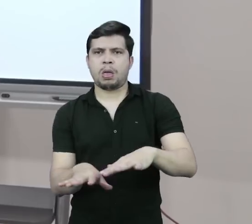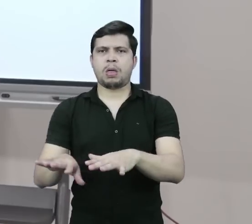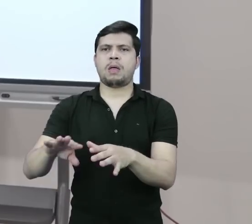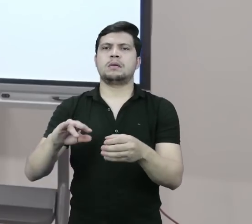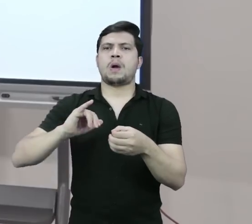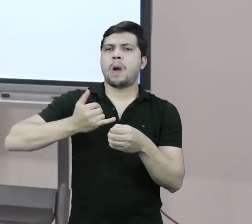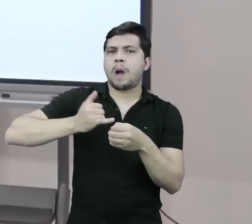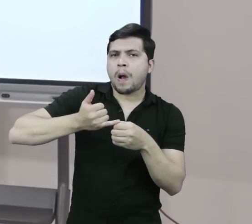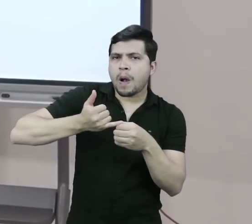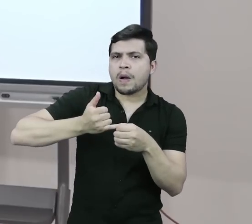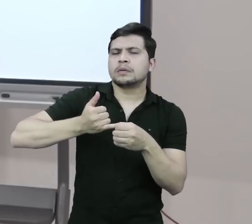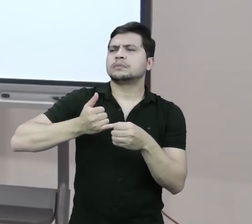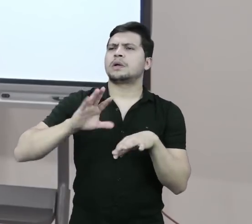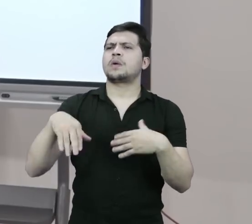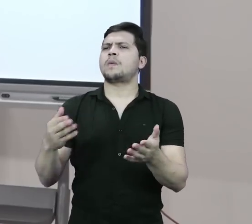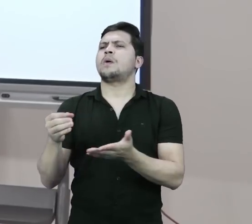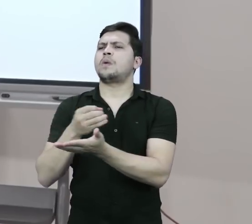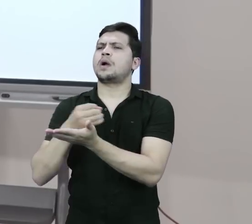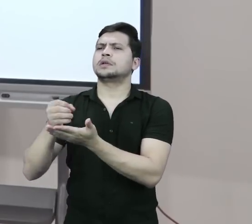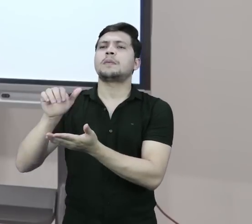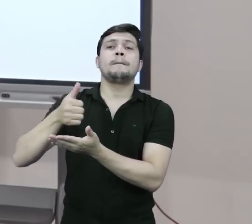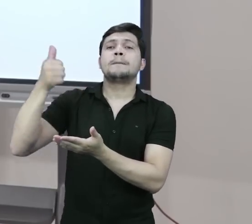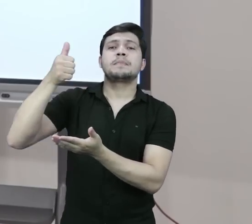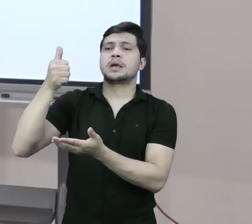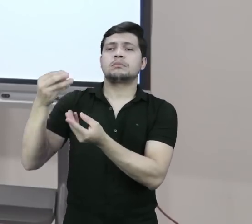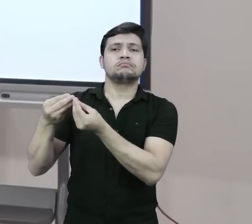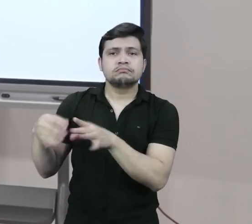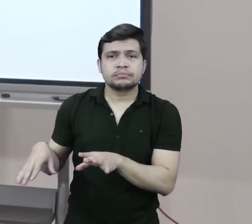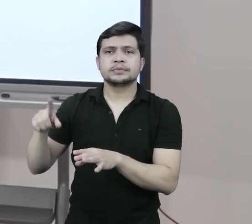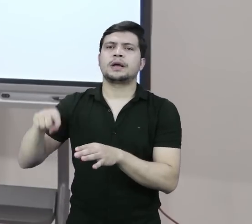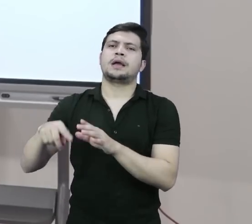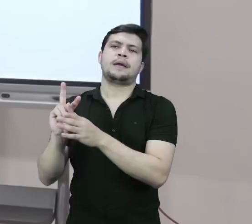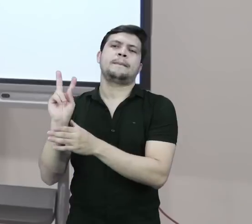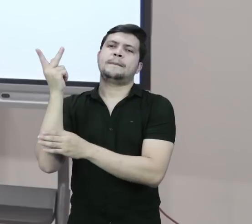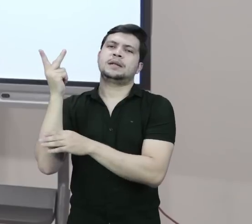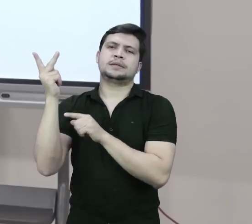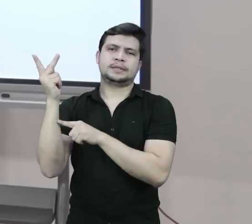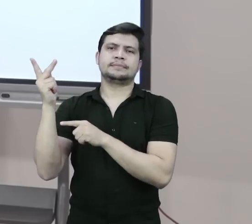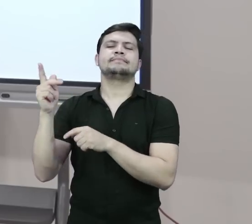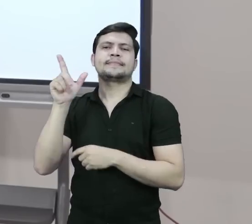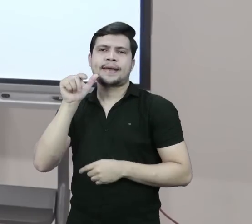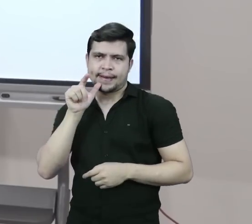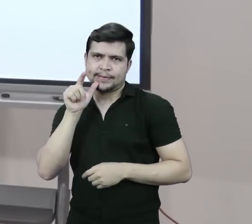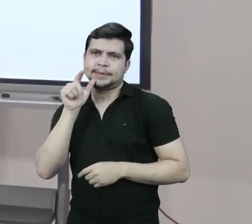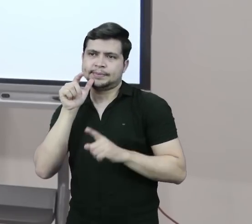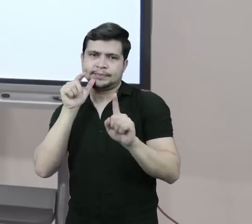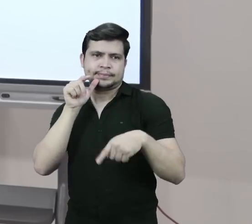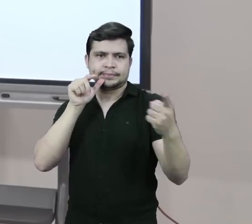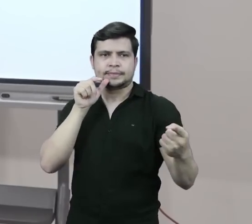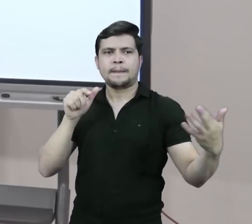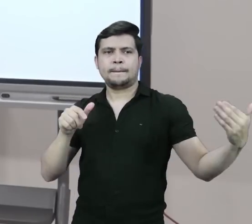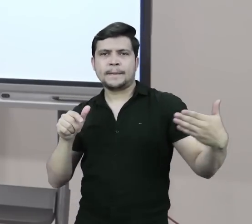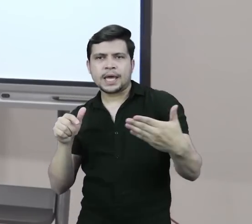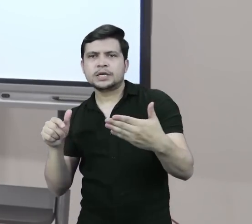vai se afetar primeiro desse derramamento? As algas, né? E quem vai se alimentar dessas algas?